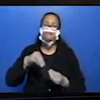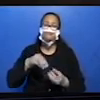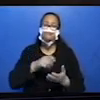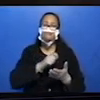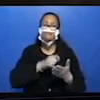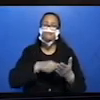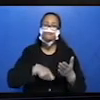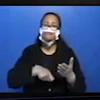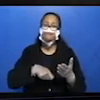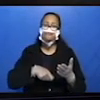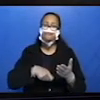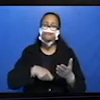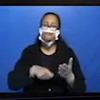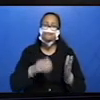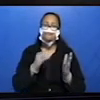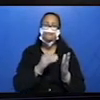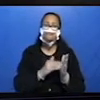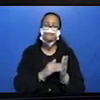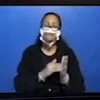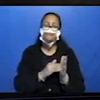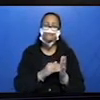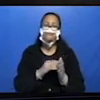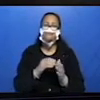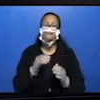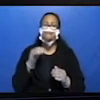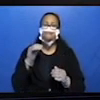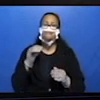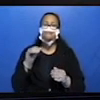Preenchendo até terminar e mandem para o professor.